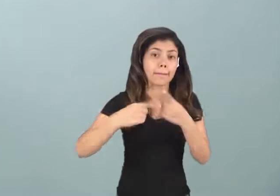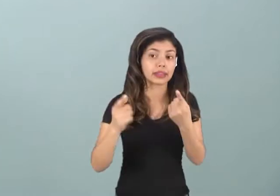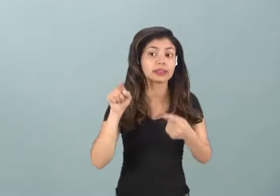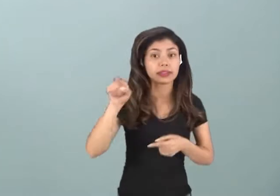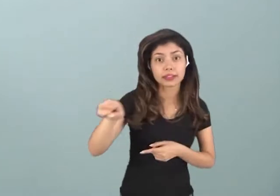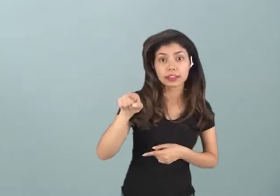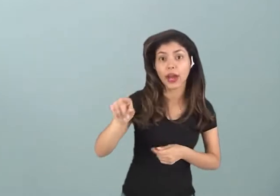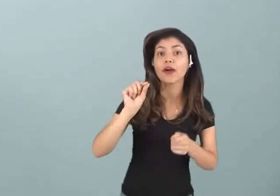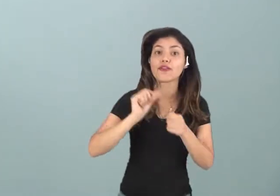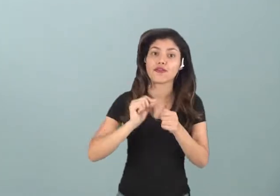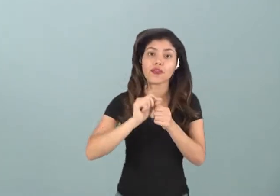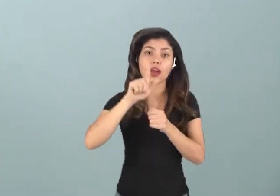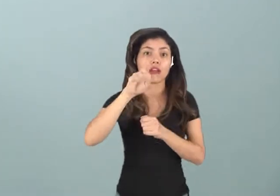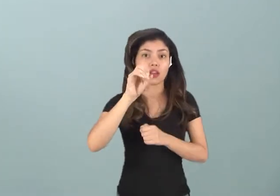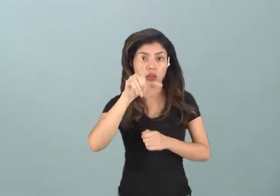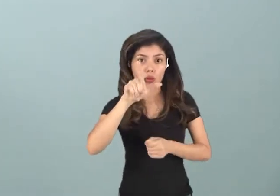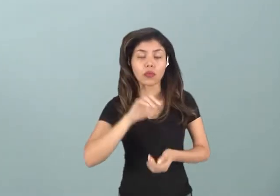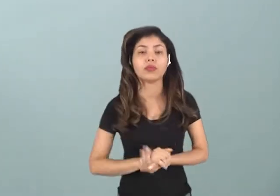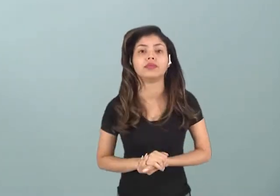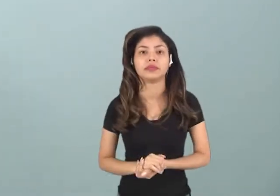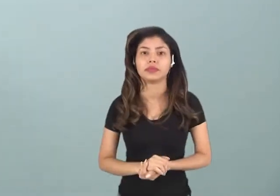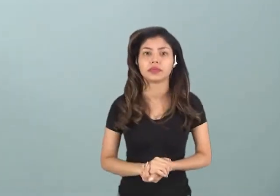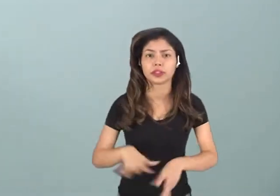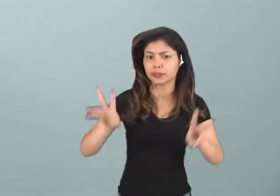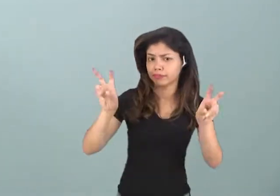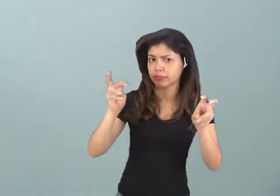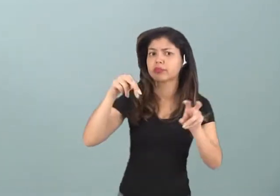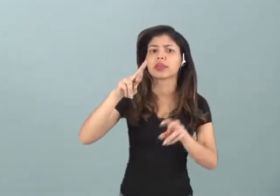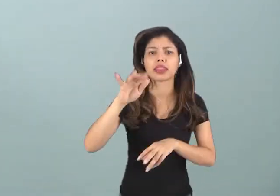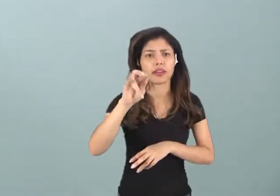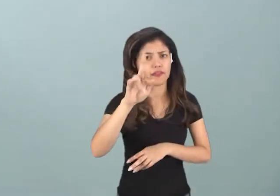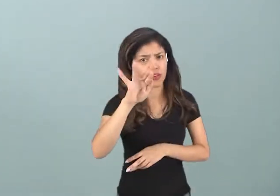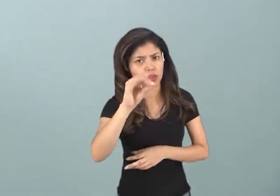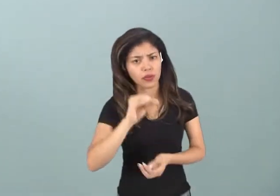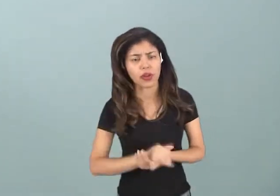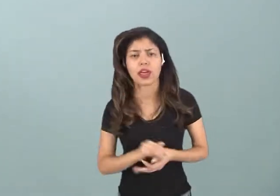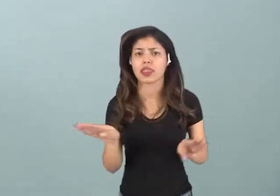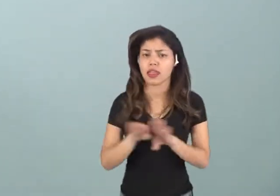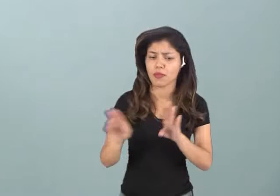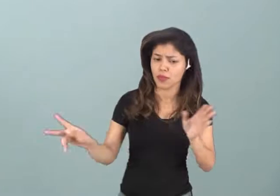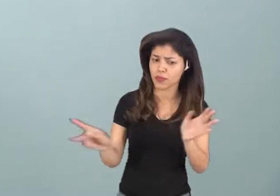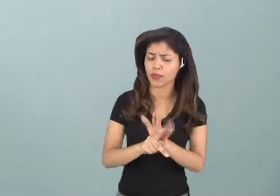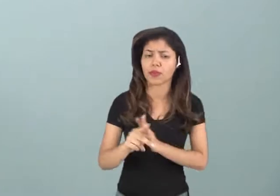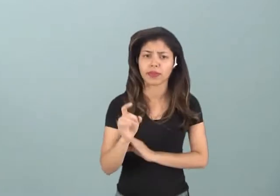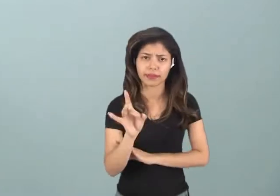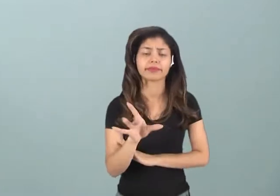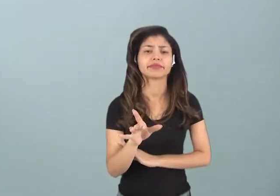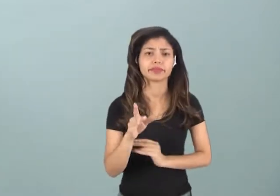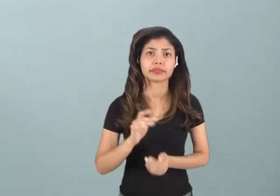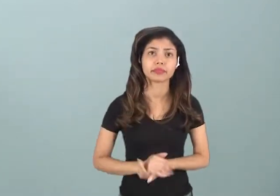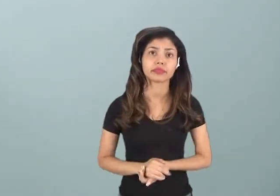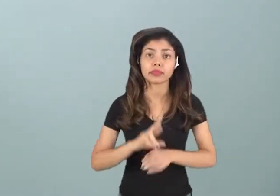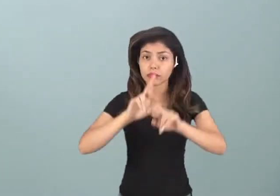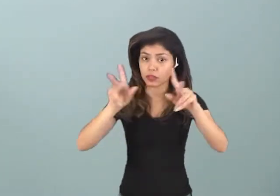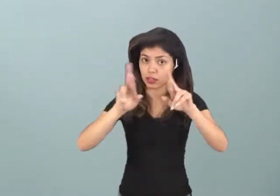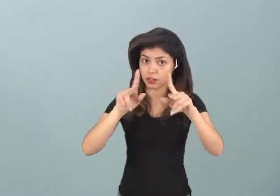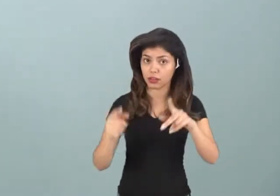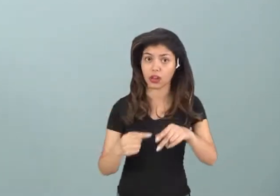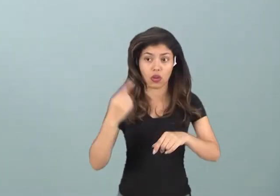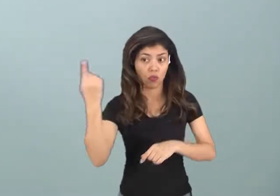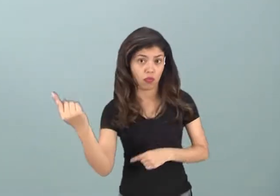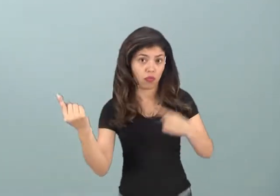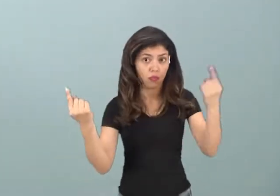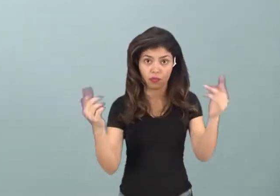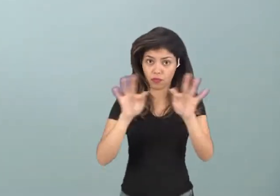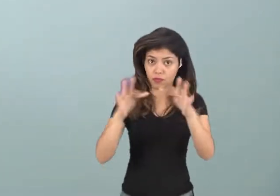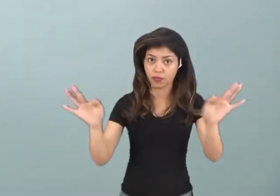no sentido mais metafórico, a gente vai entender também que ela é independente. A diferença entre uma oração e outra é